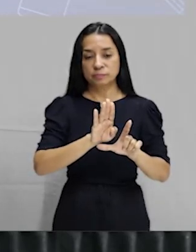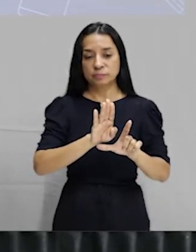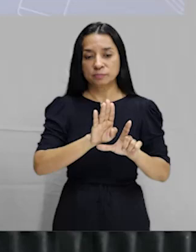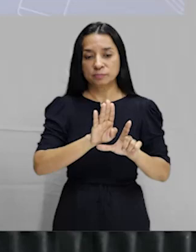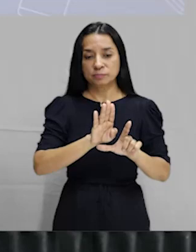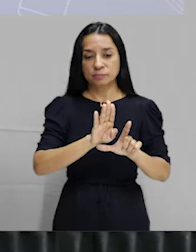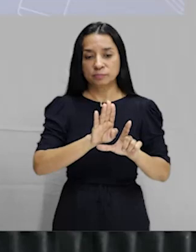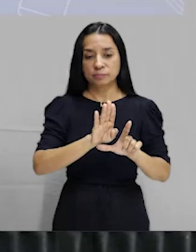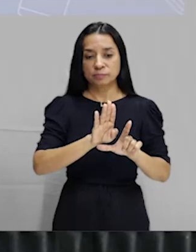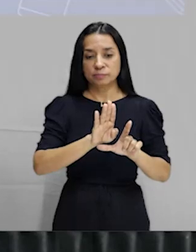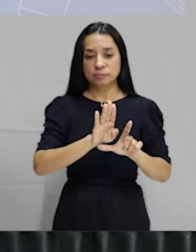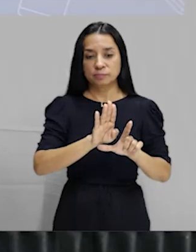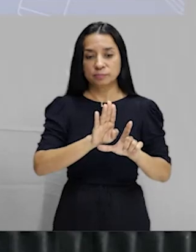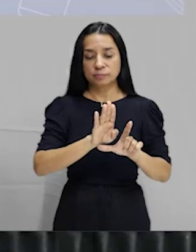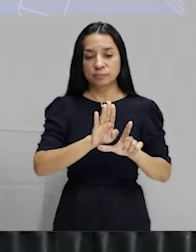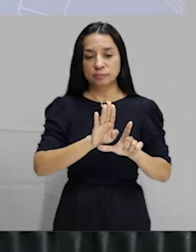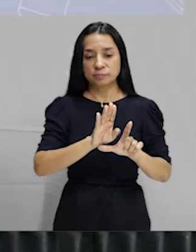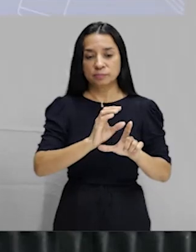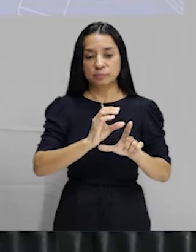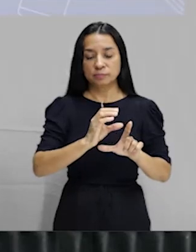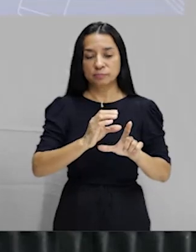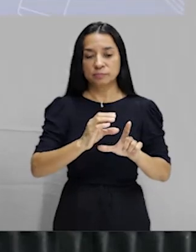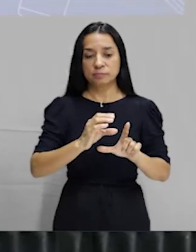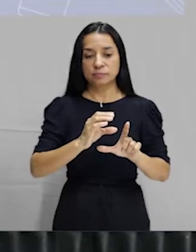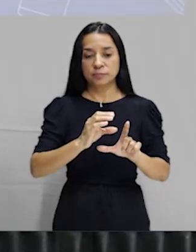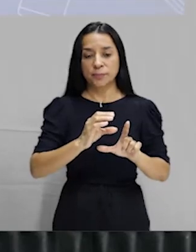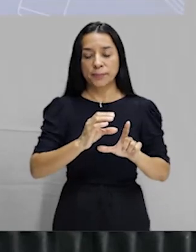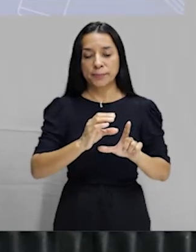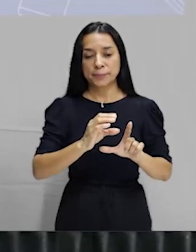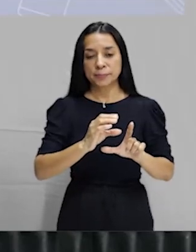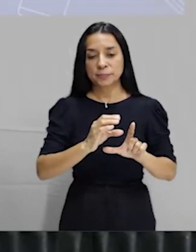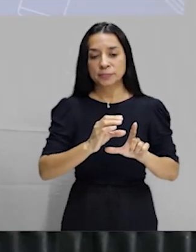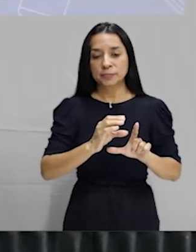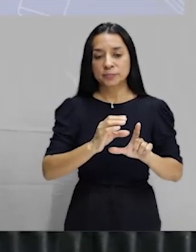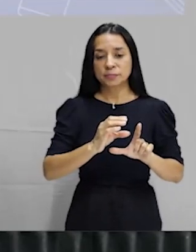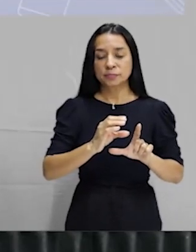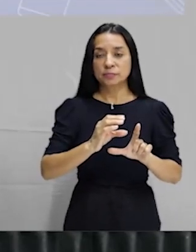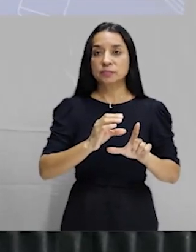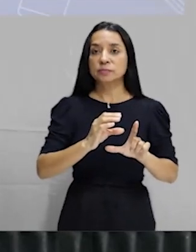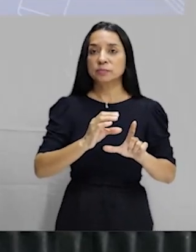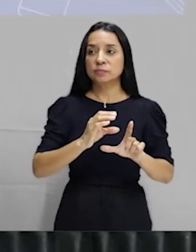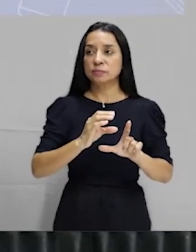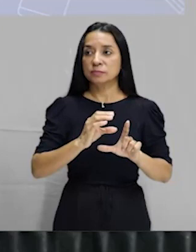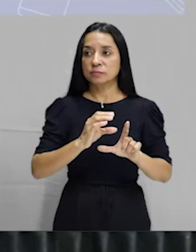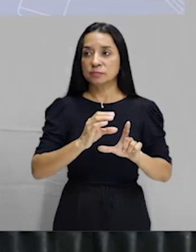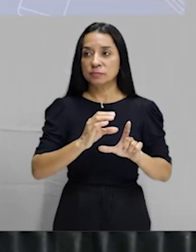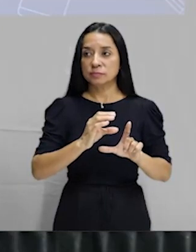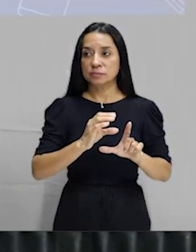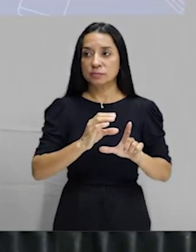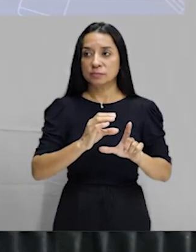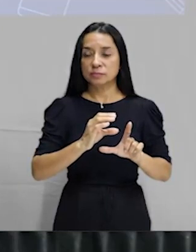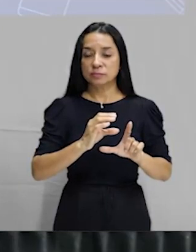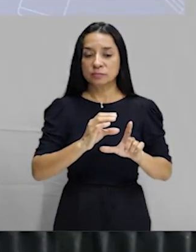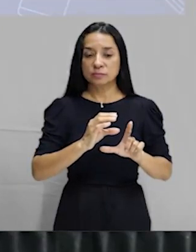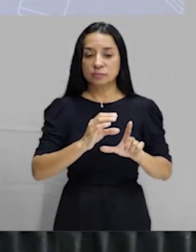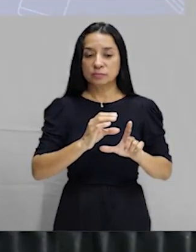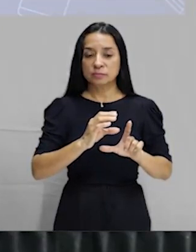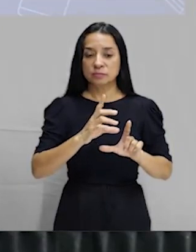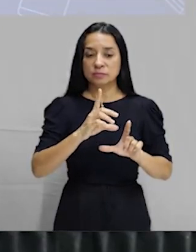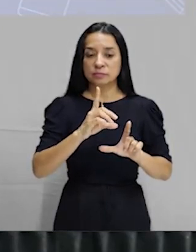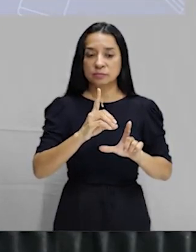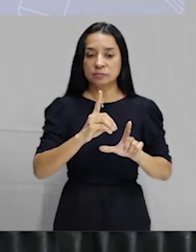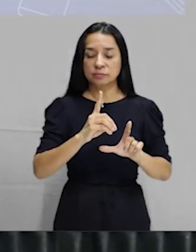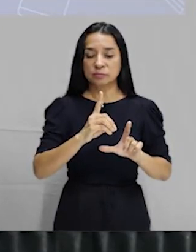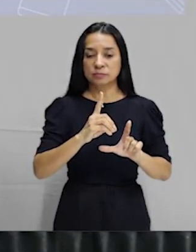pelos elementos A, C e E. Na letra C, conjunto formado pelos elementos B, D e E. Letra